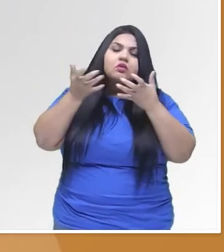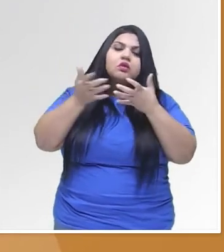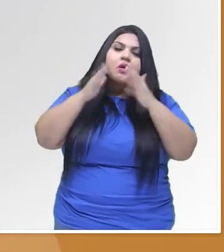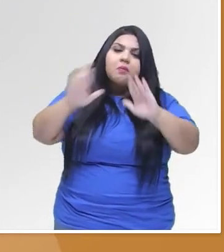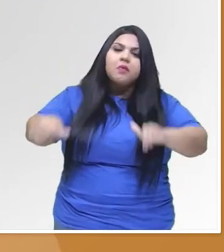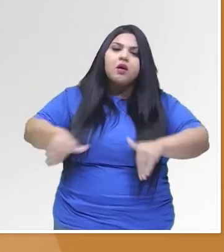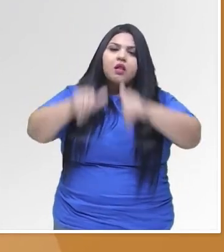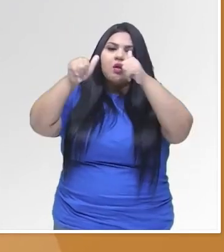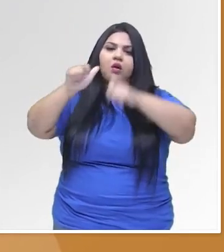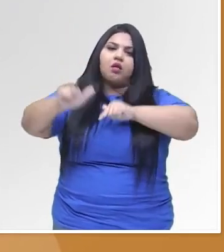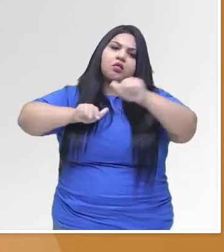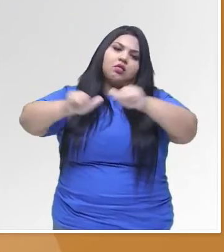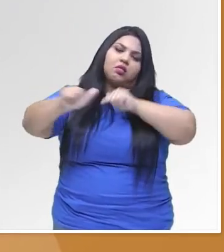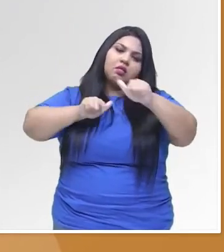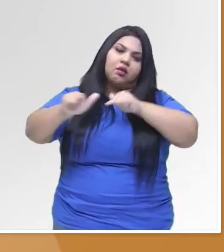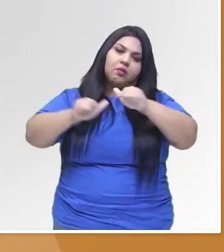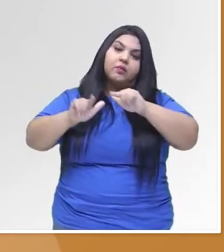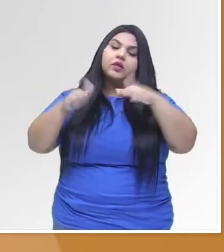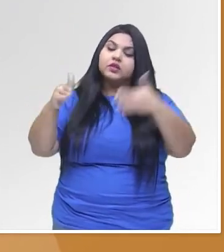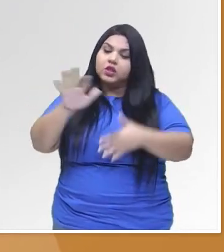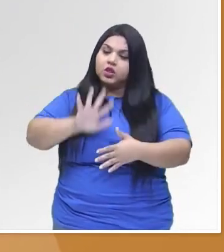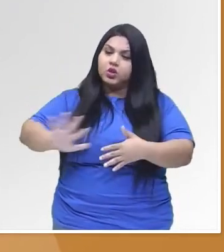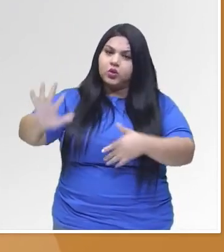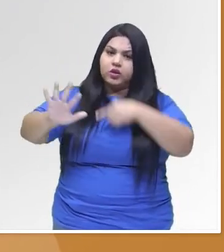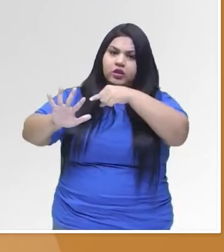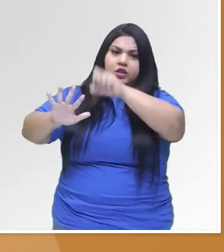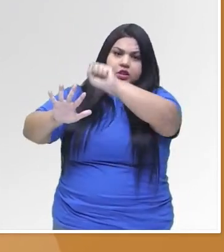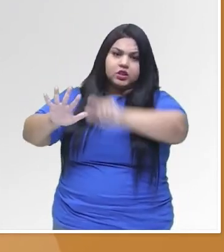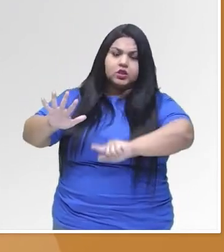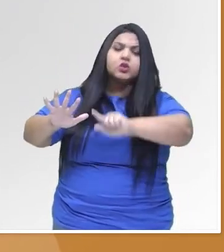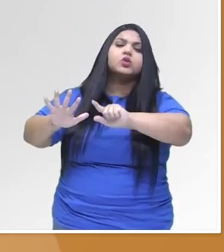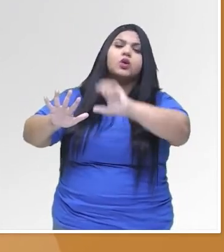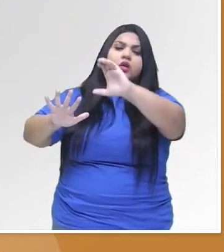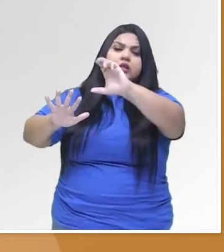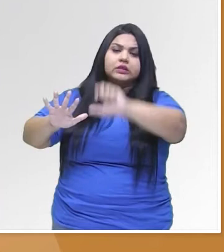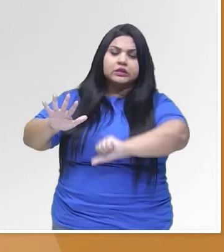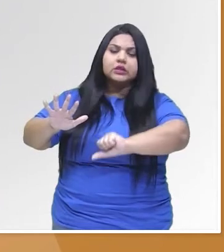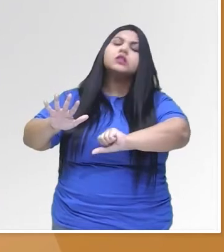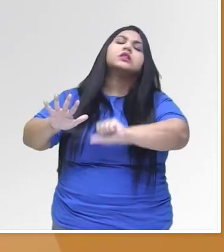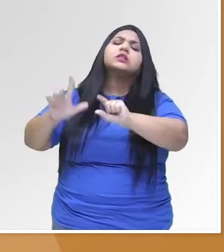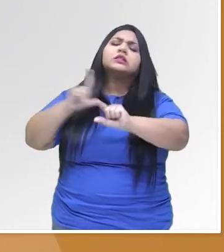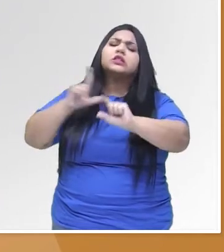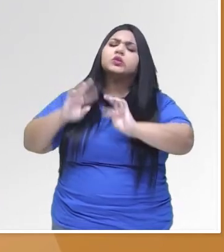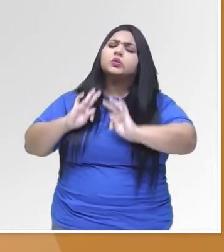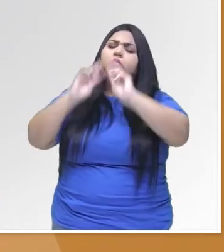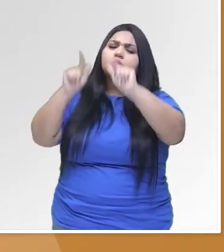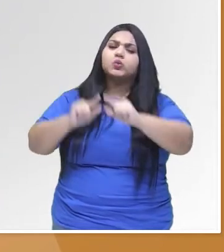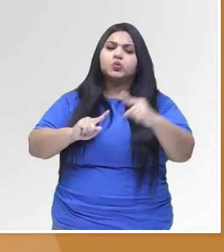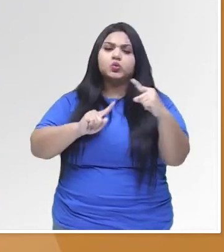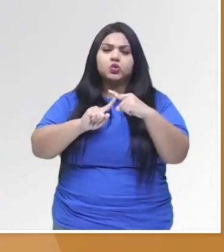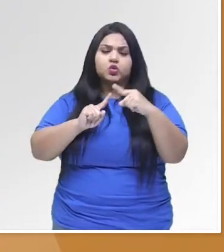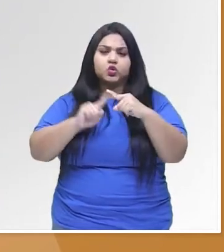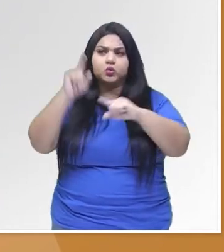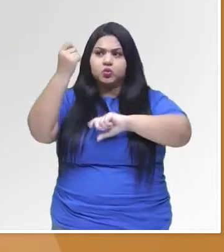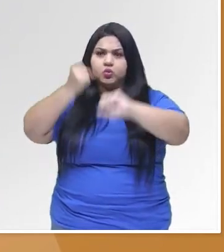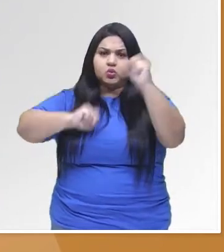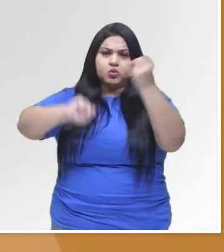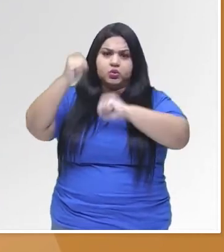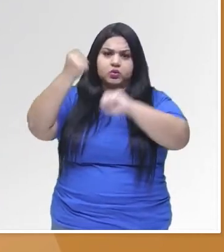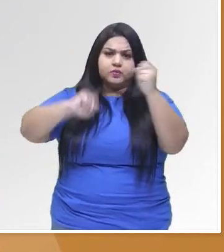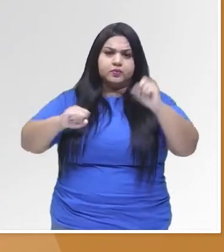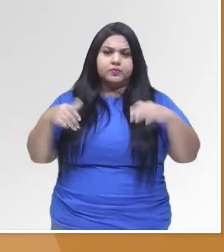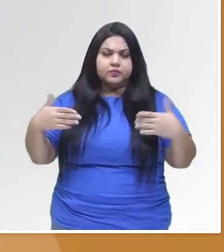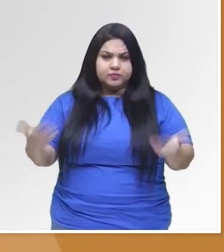condições de trabalho. E na região Centro-Sul você via desenvolver todo tipo de indústria,